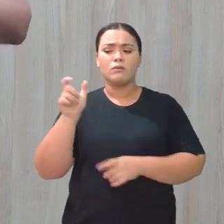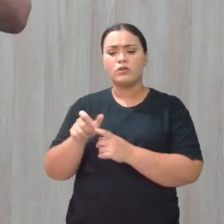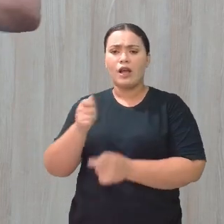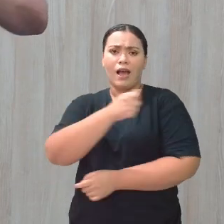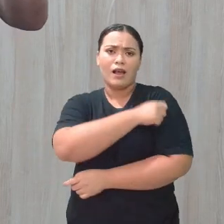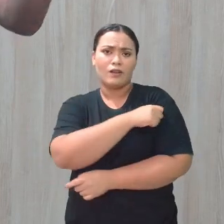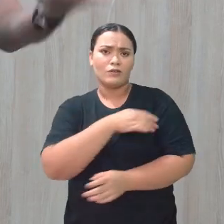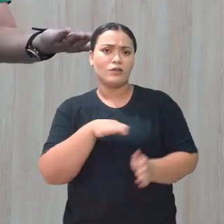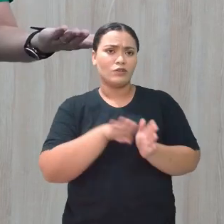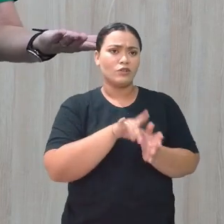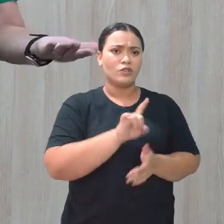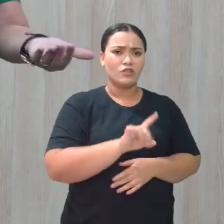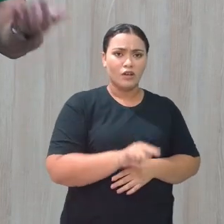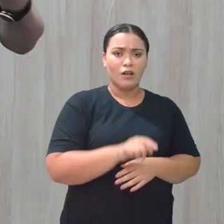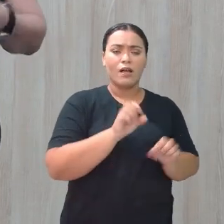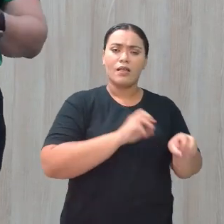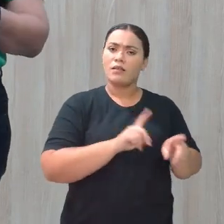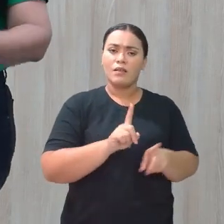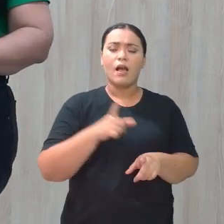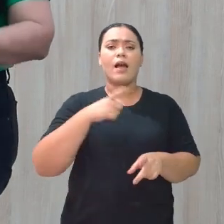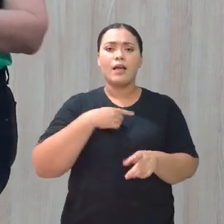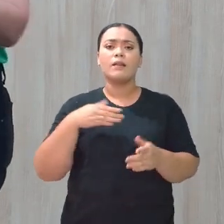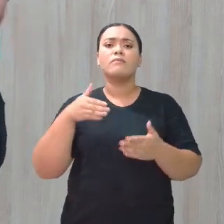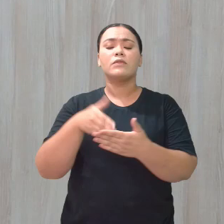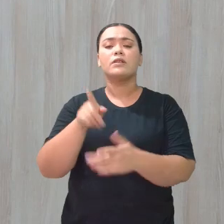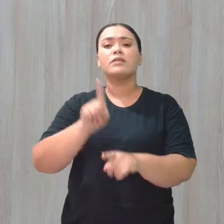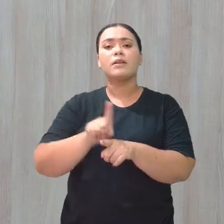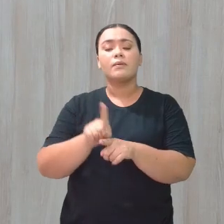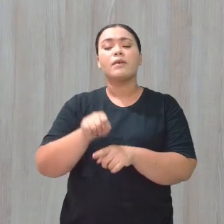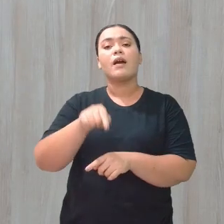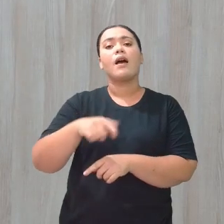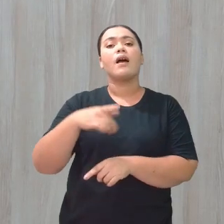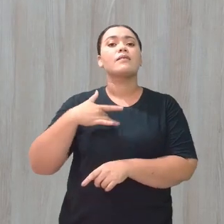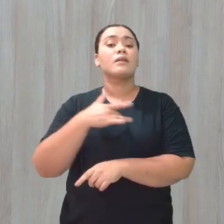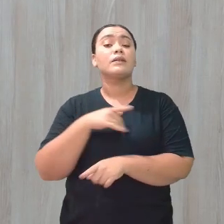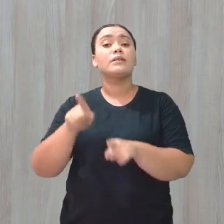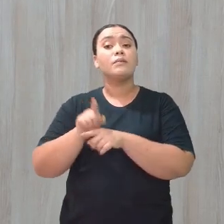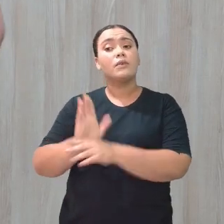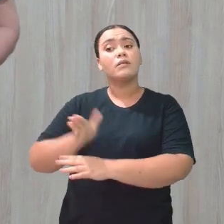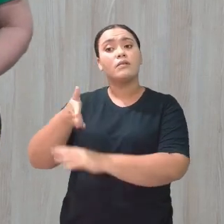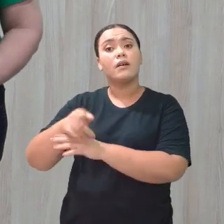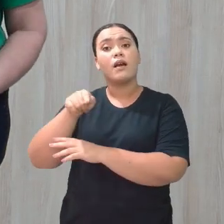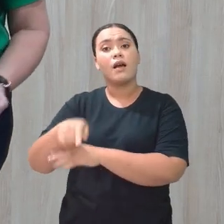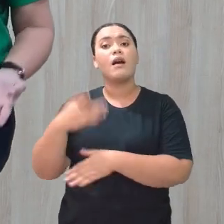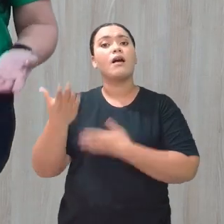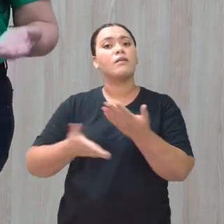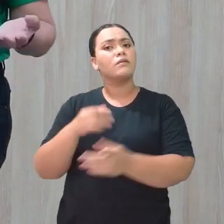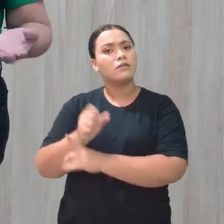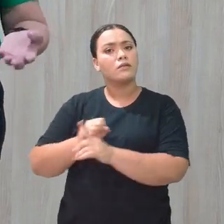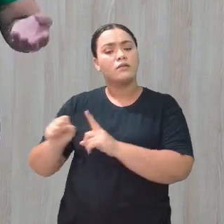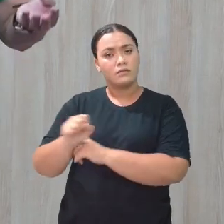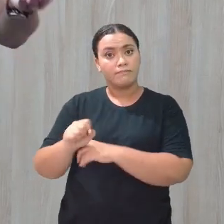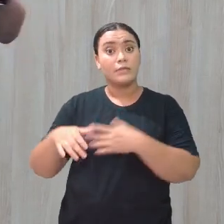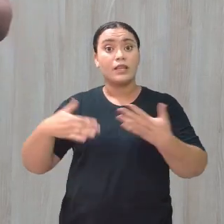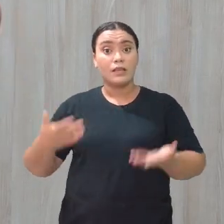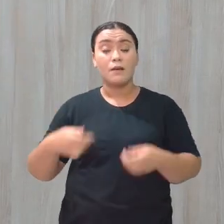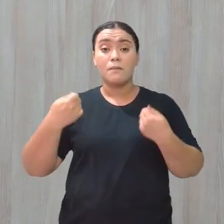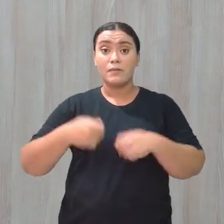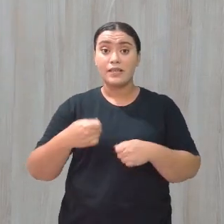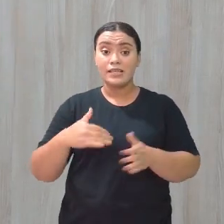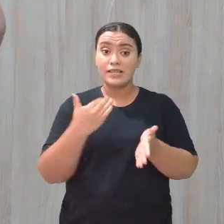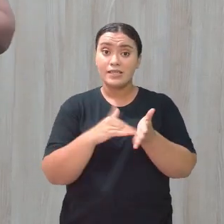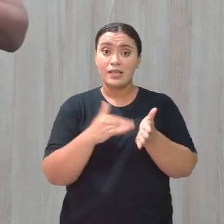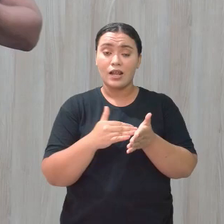estudante ele chega à saúde, ele chega também à assistência. Então, é necessário, sim, que as secretarias